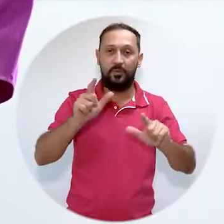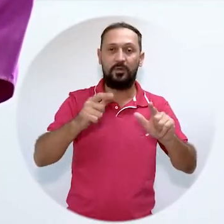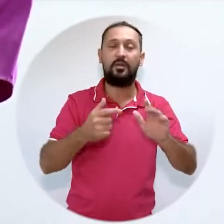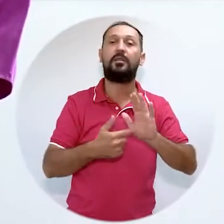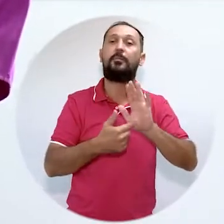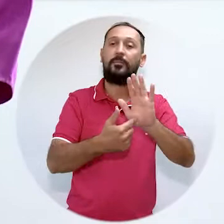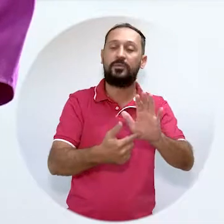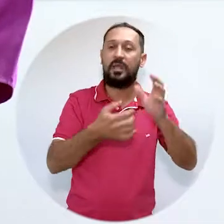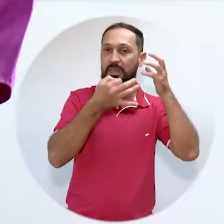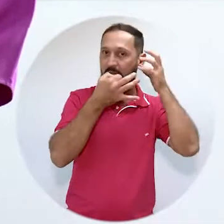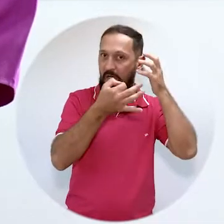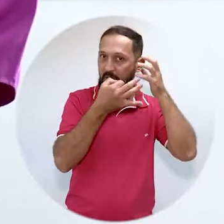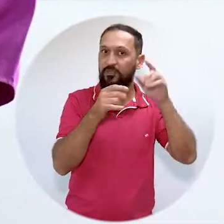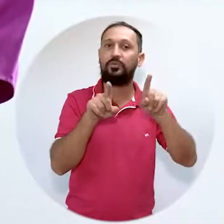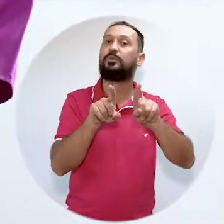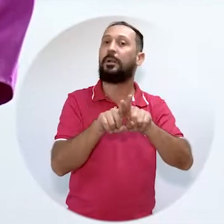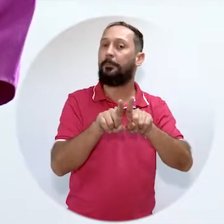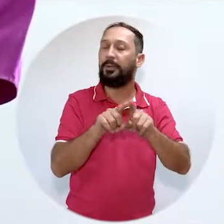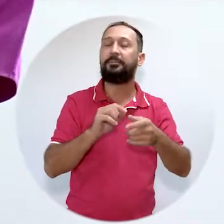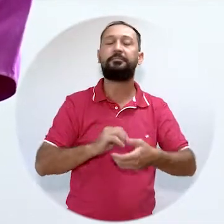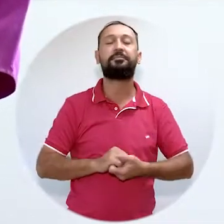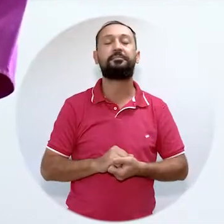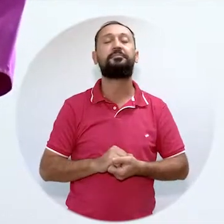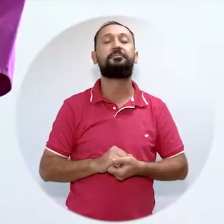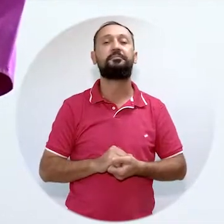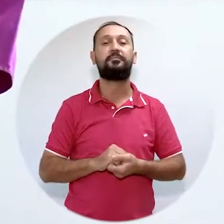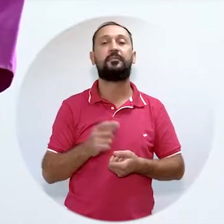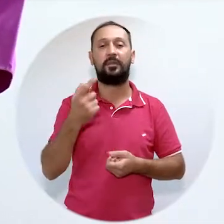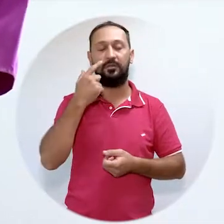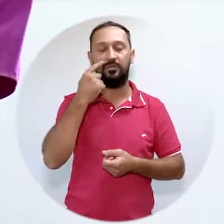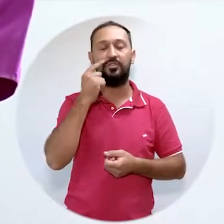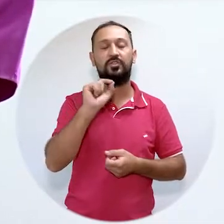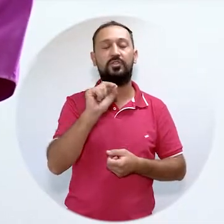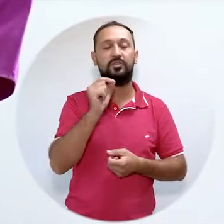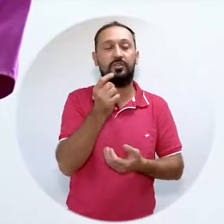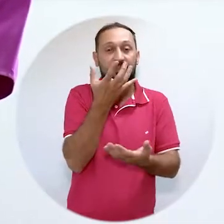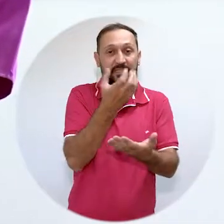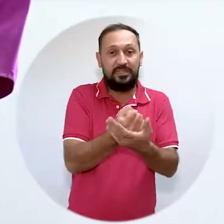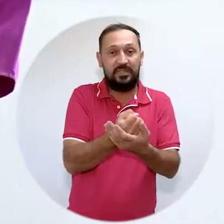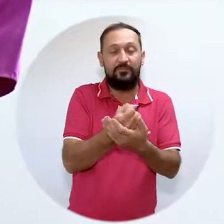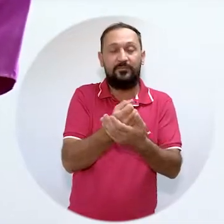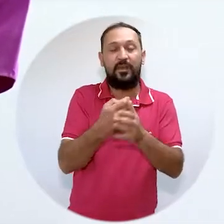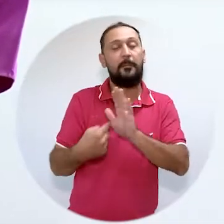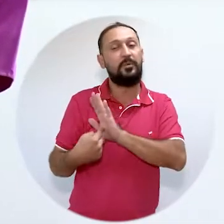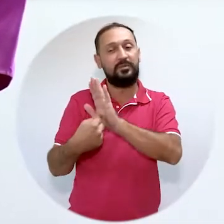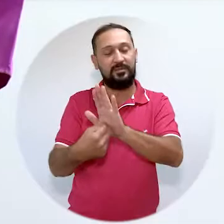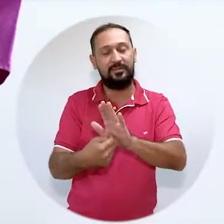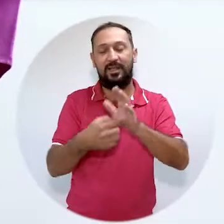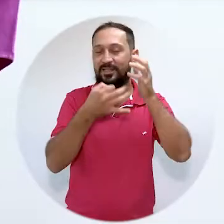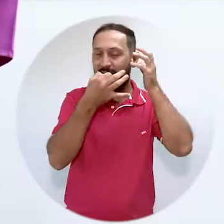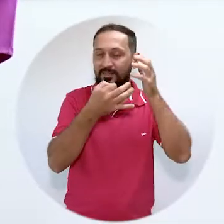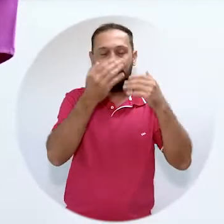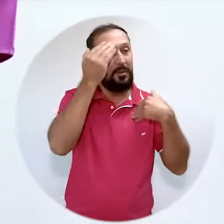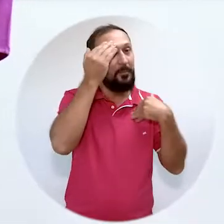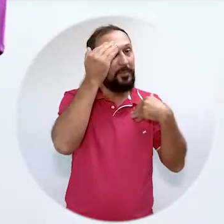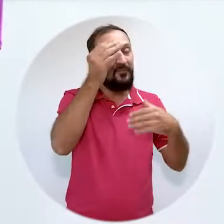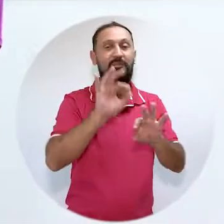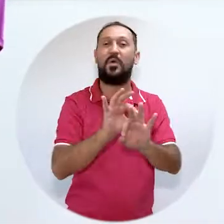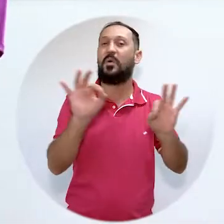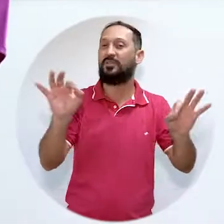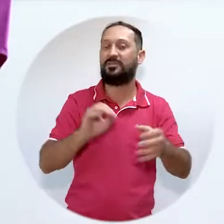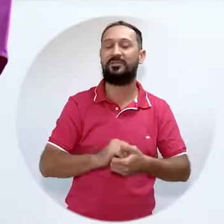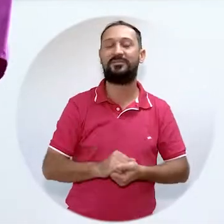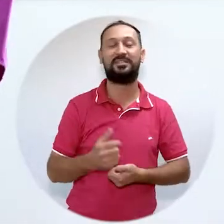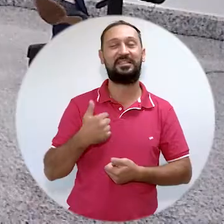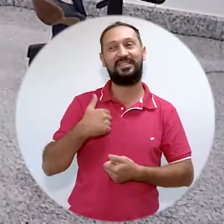esse programa vai ao ar na Rádio Assembleia também, né? Nós vamos reprisar o programa na rádio e muito obrigada,